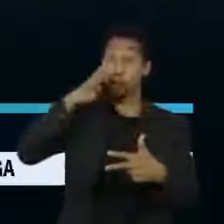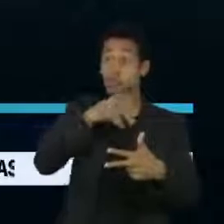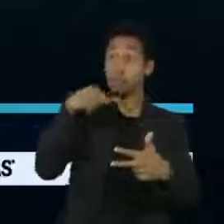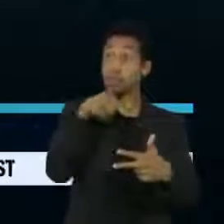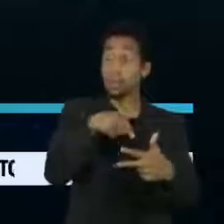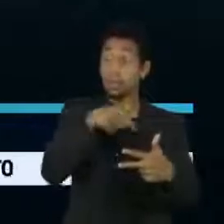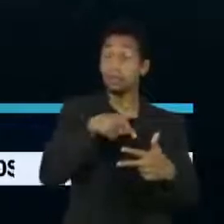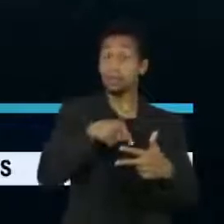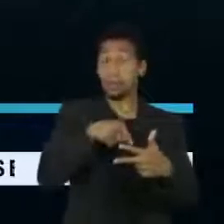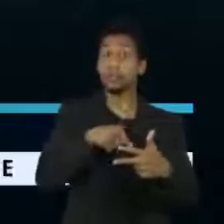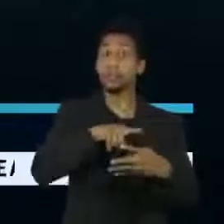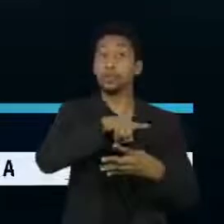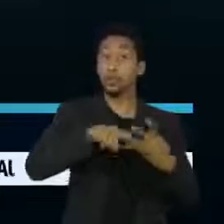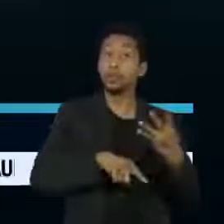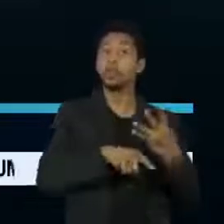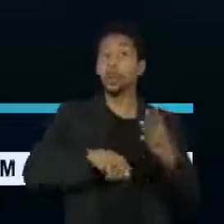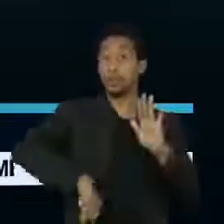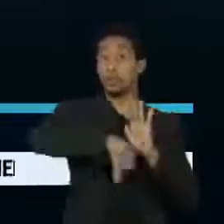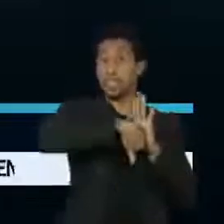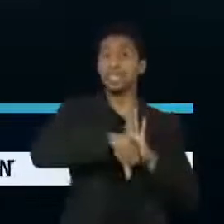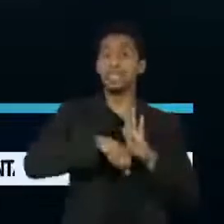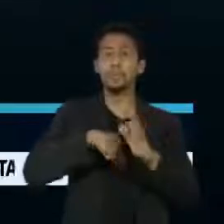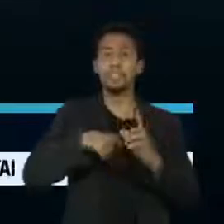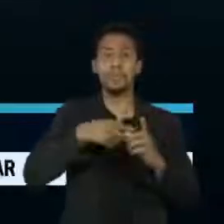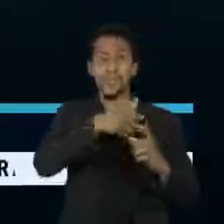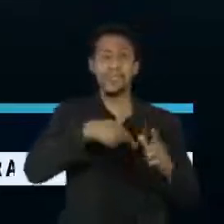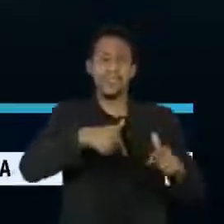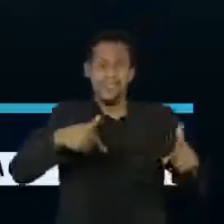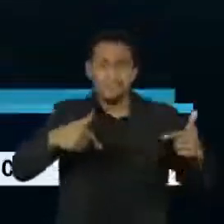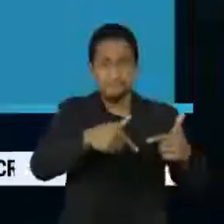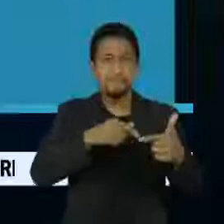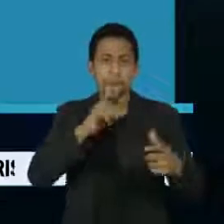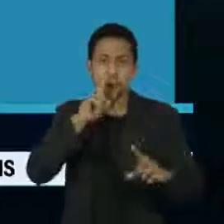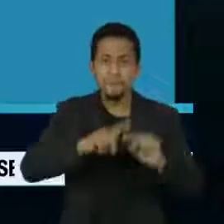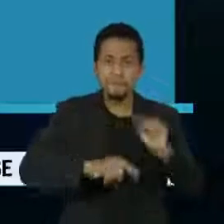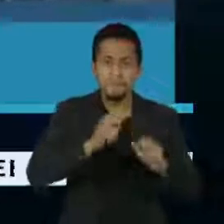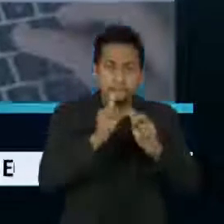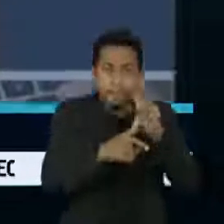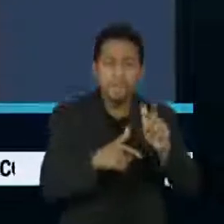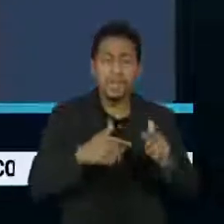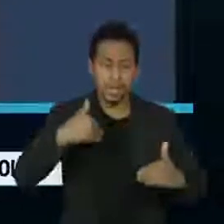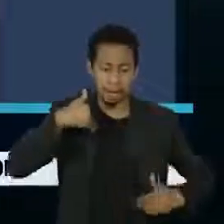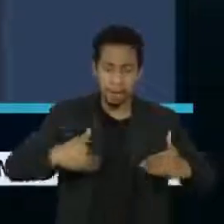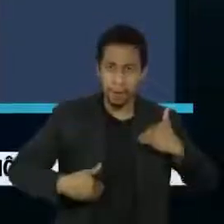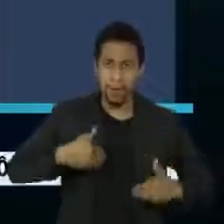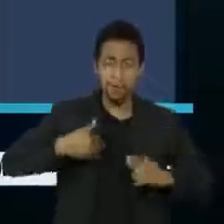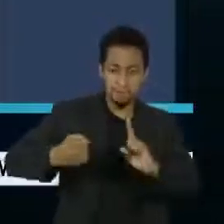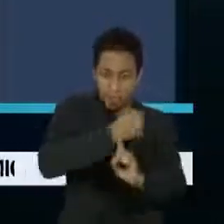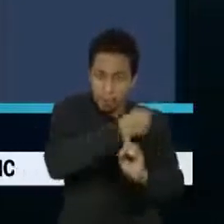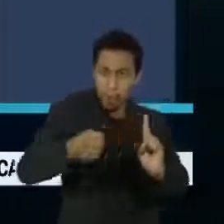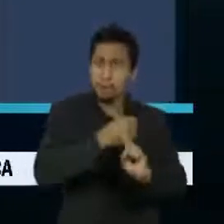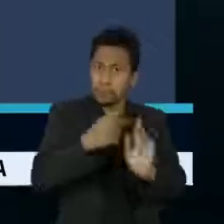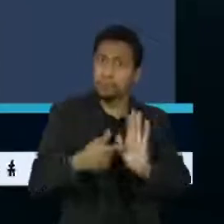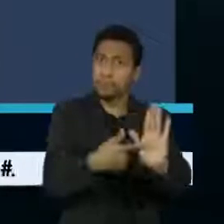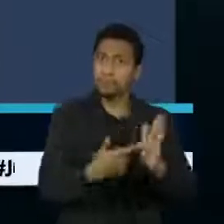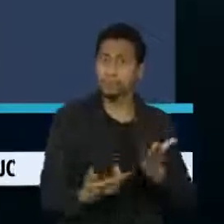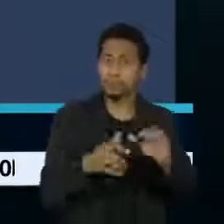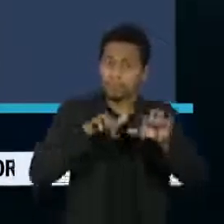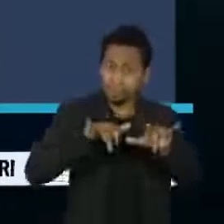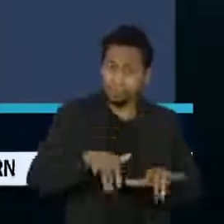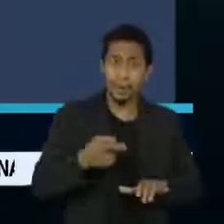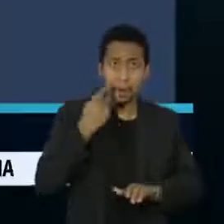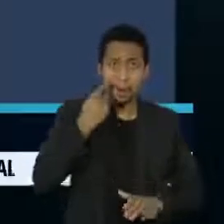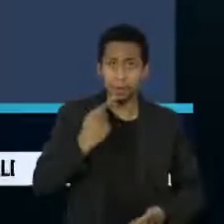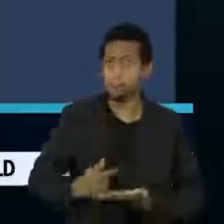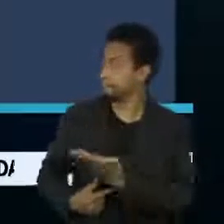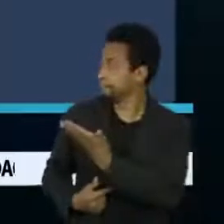medida sanitária, desacato, resistência e lesão corporal. A denúncia foi feita pela promotora Flávia Lias Sgob.